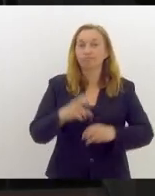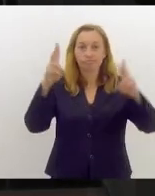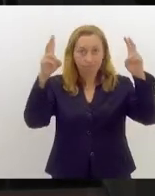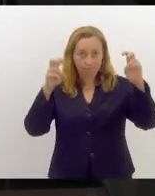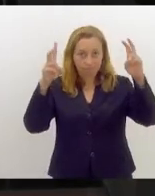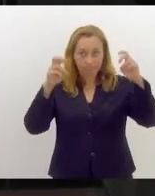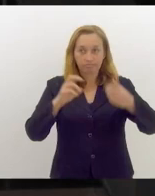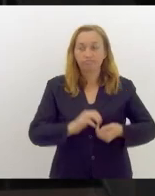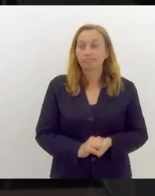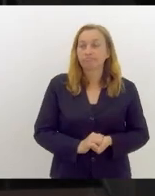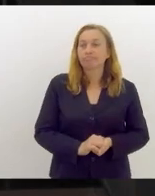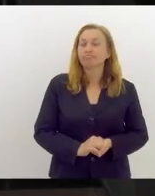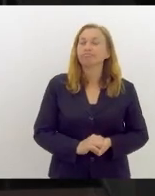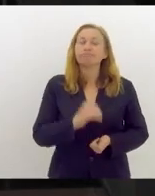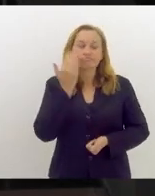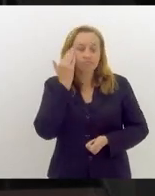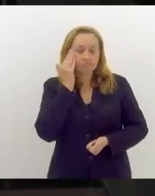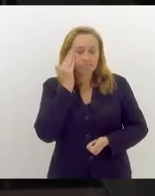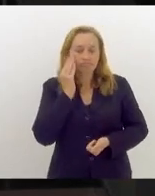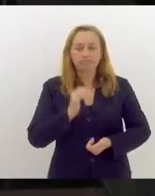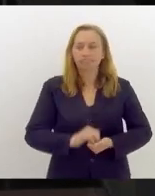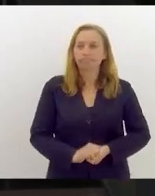porque entendo